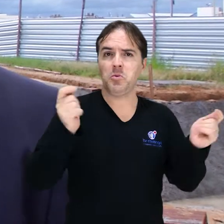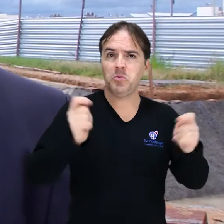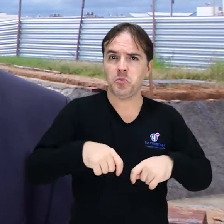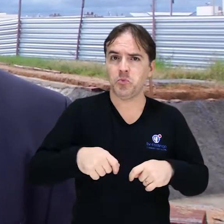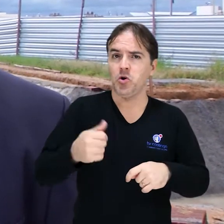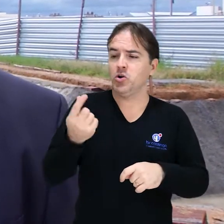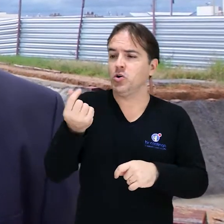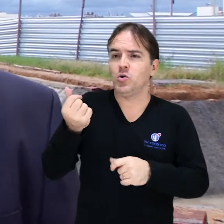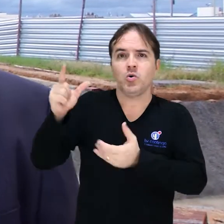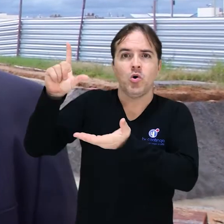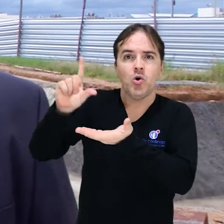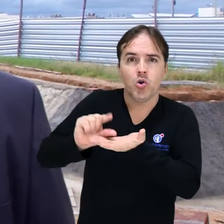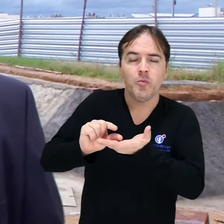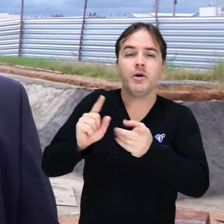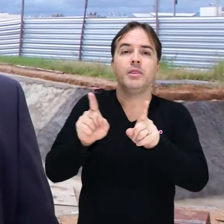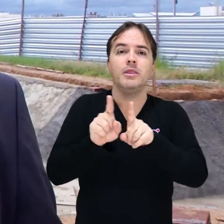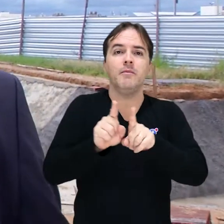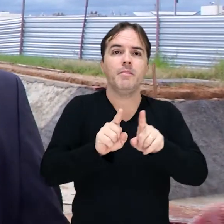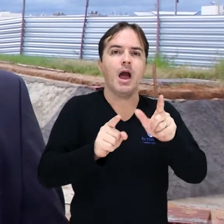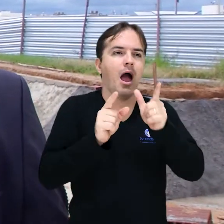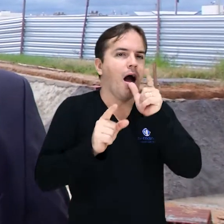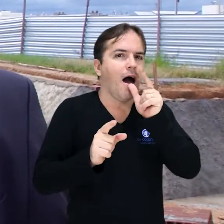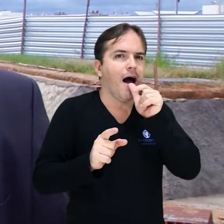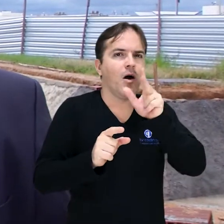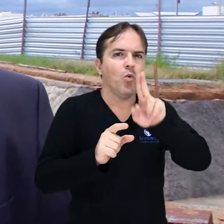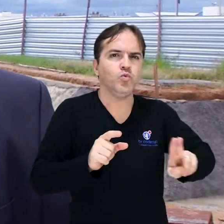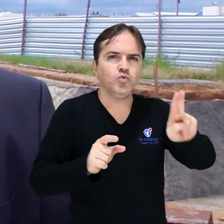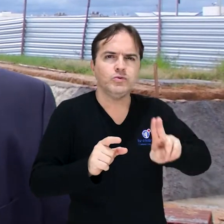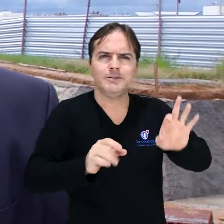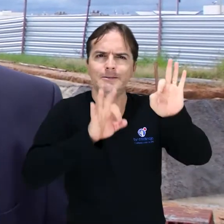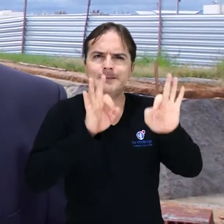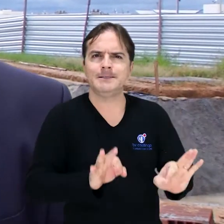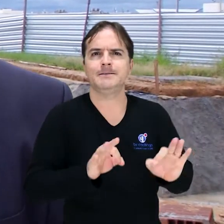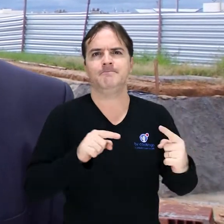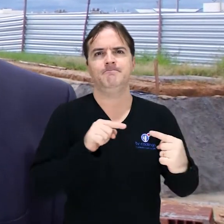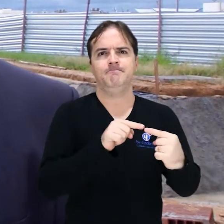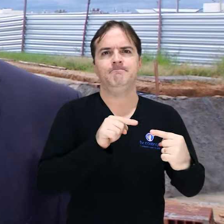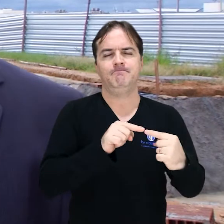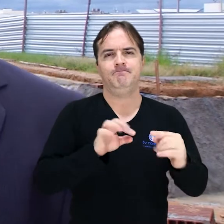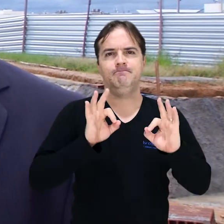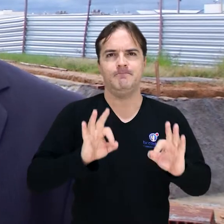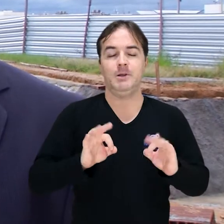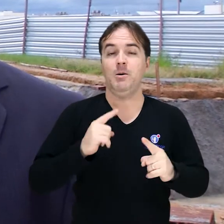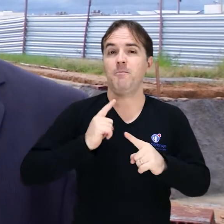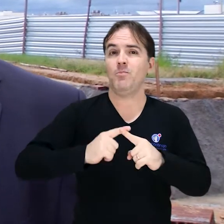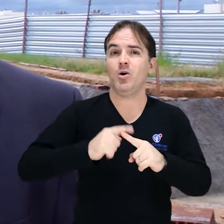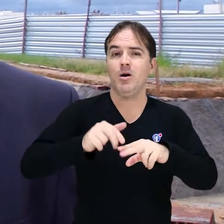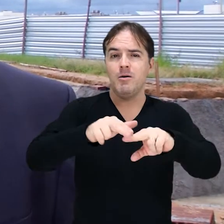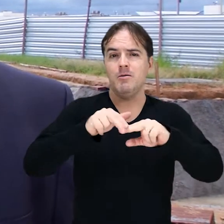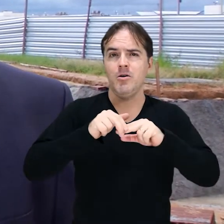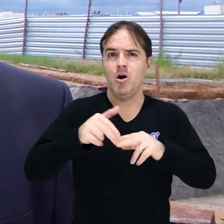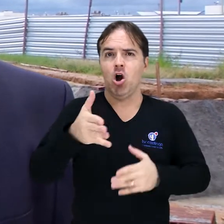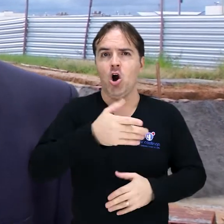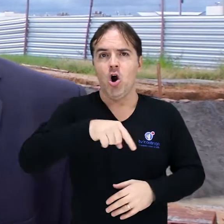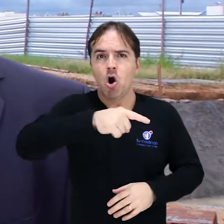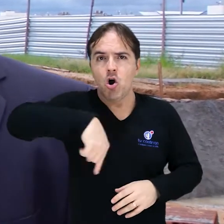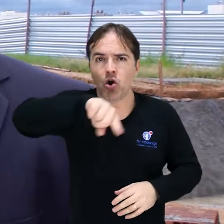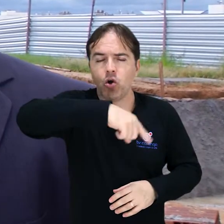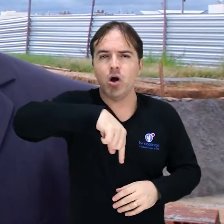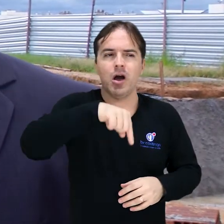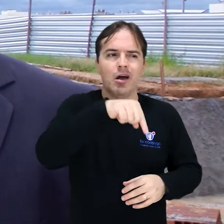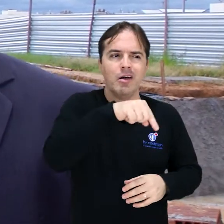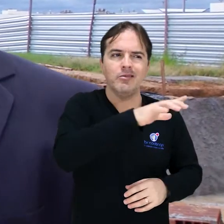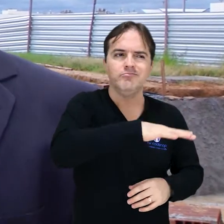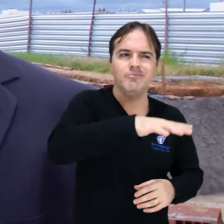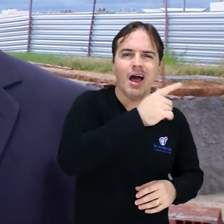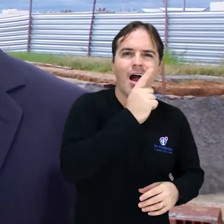né, do uso do recurso hídrico, né? Até porque hoje nós temos aqui nessa